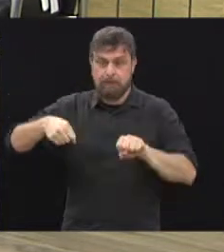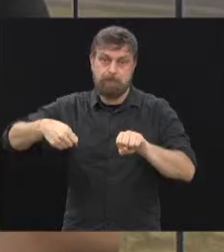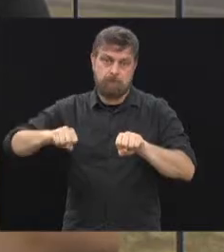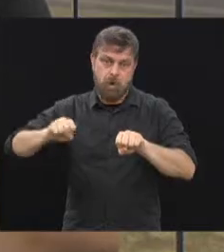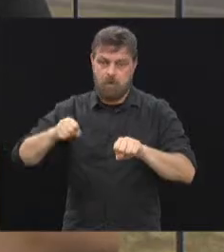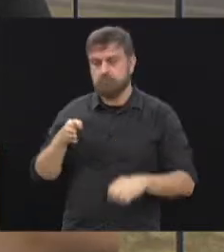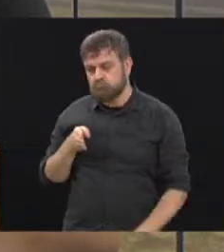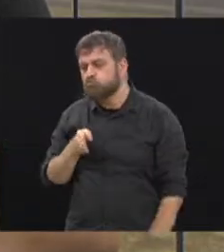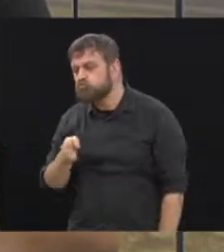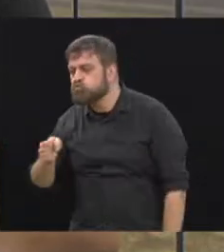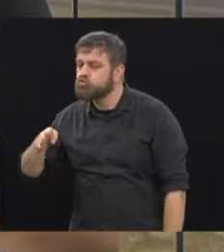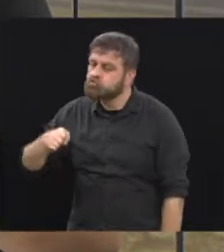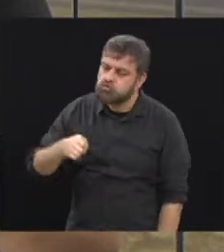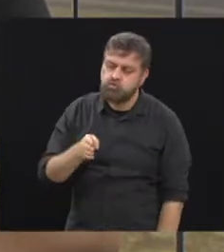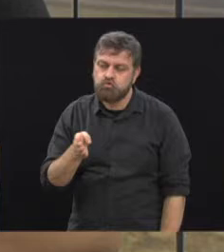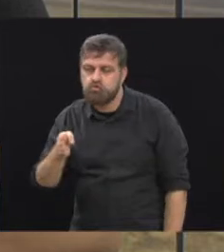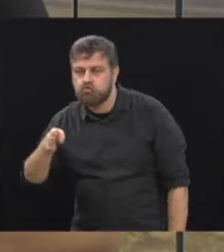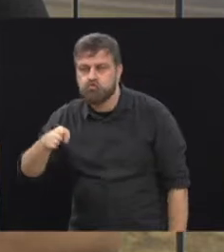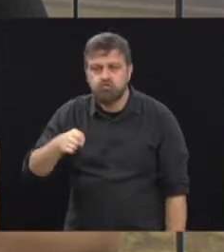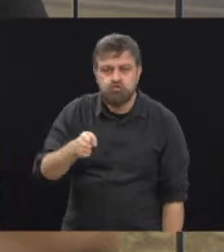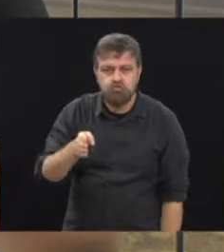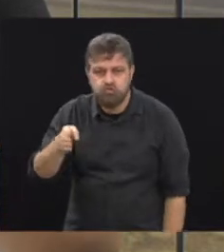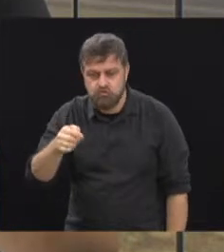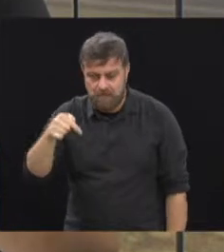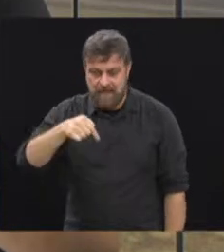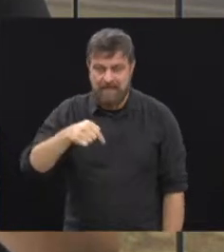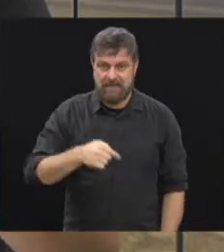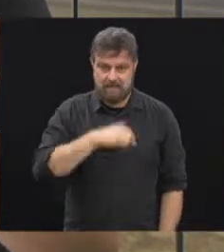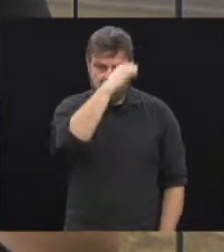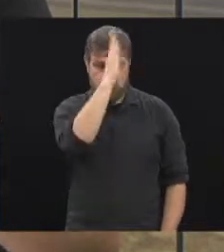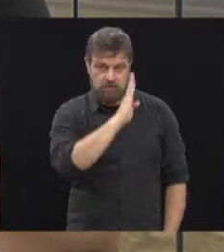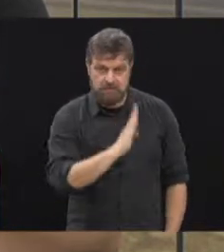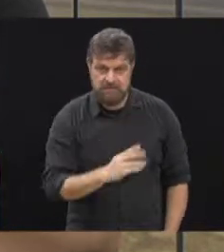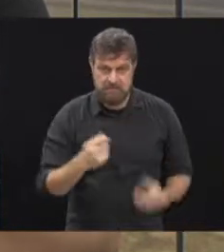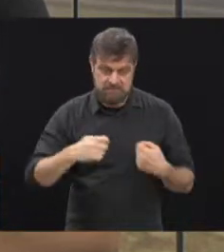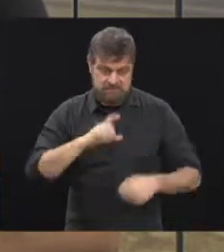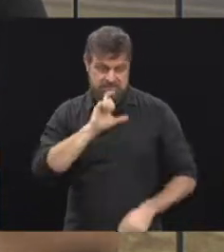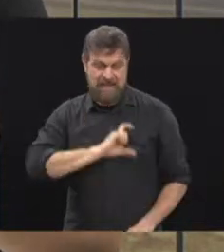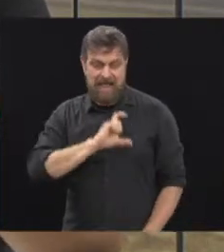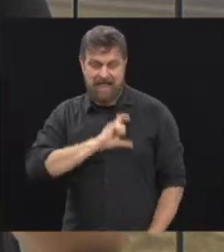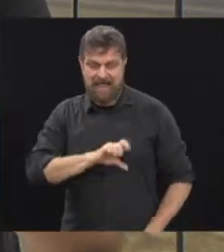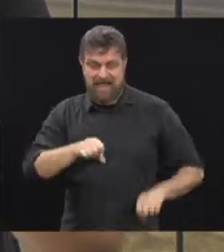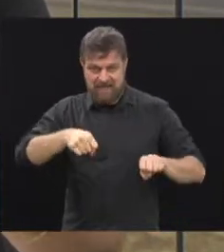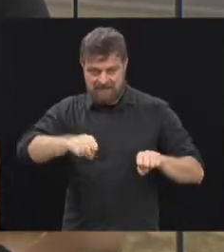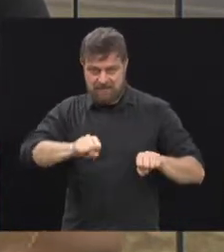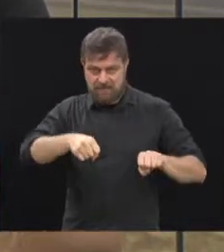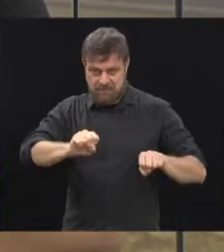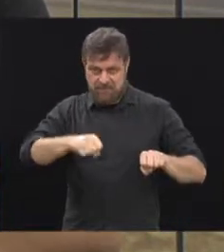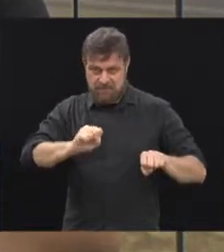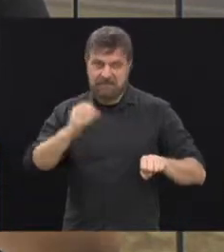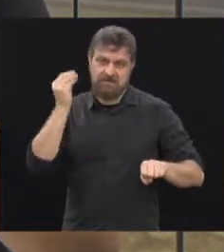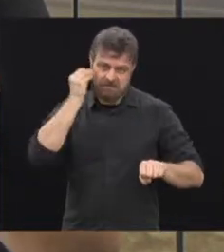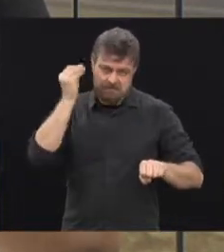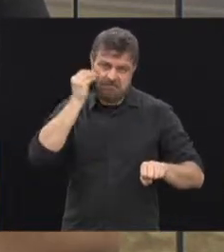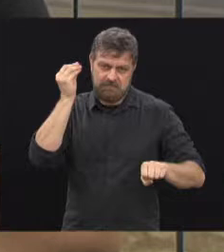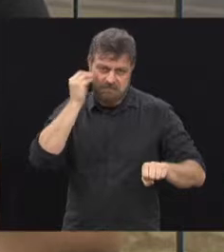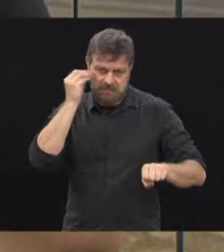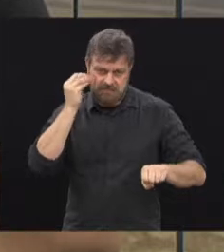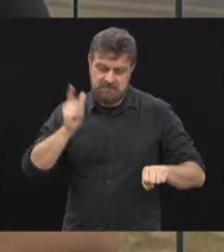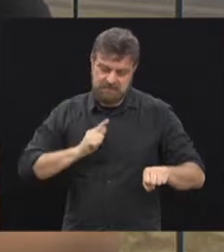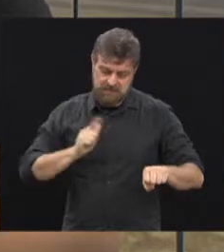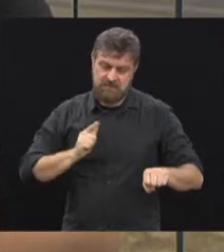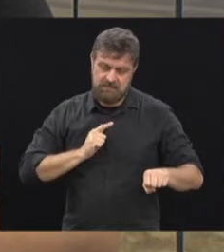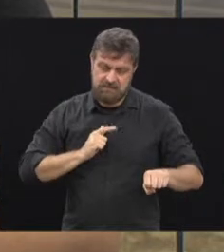até lá. E a gente, né, aqui no Brasil, no mundo, a gente precisa de experiência com moto,